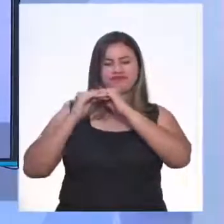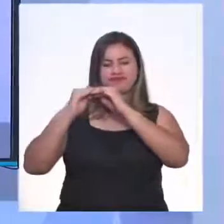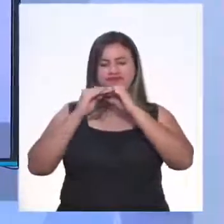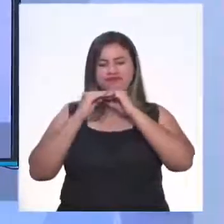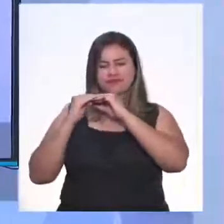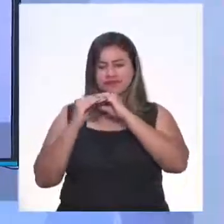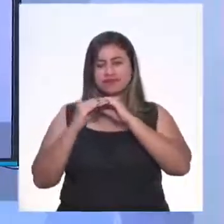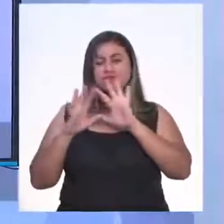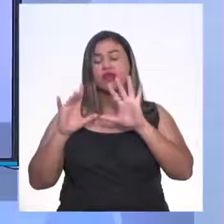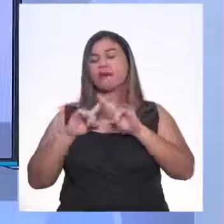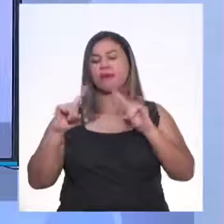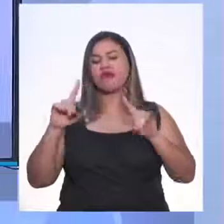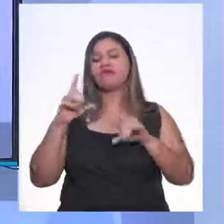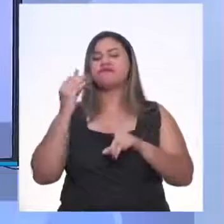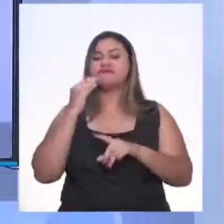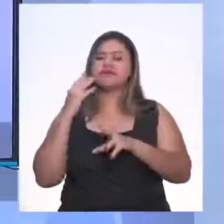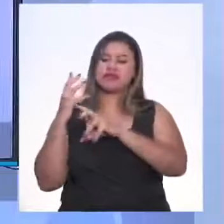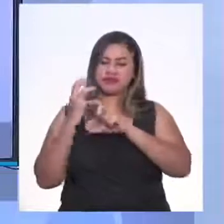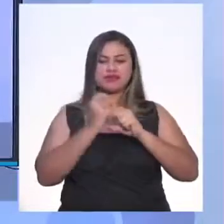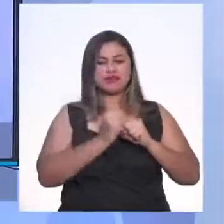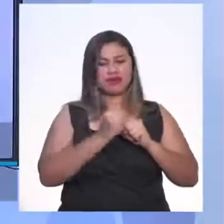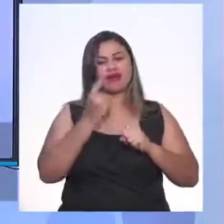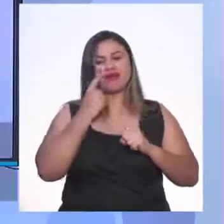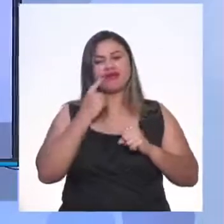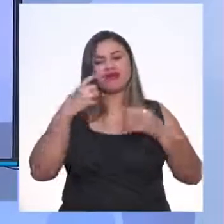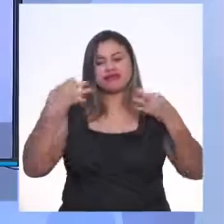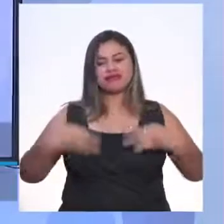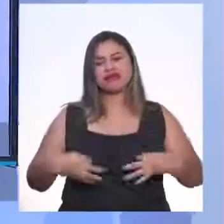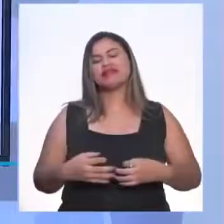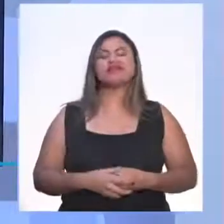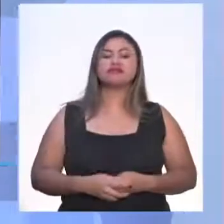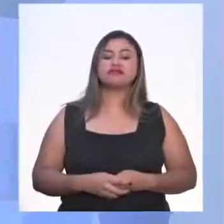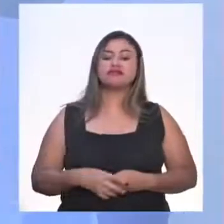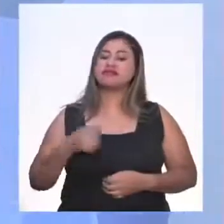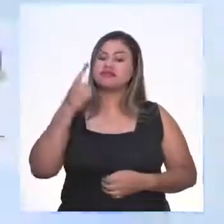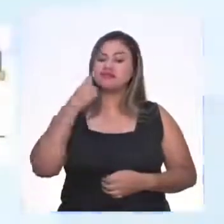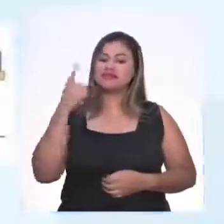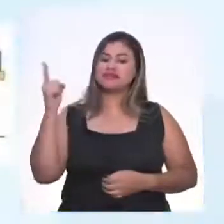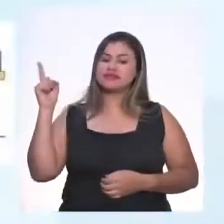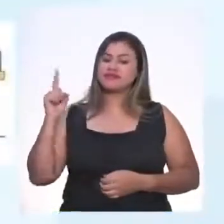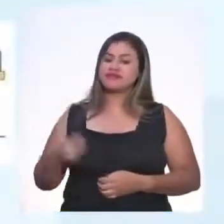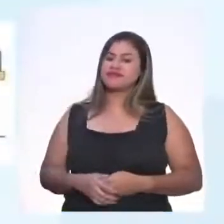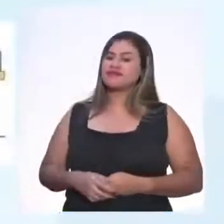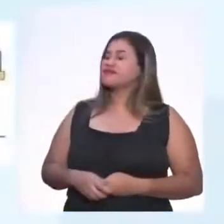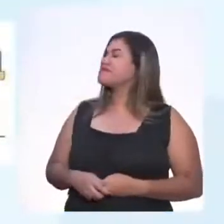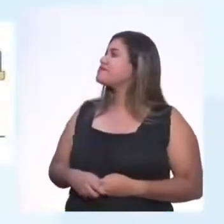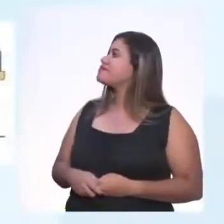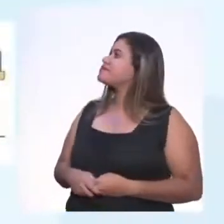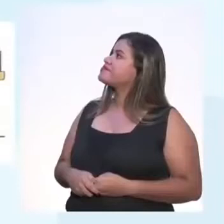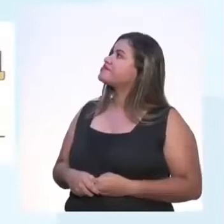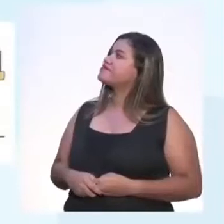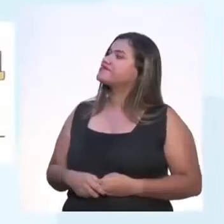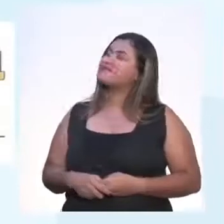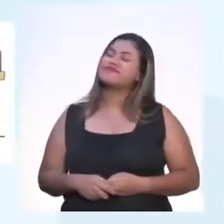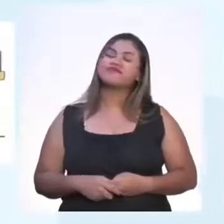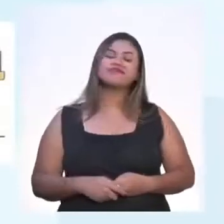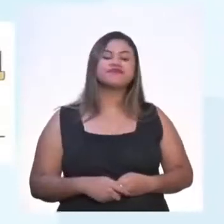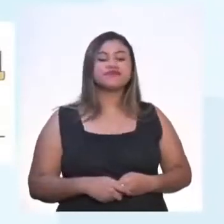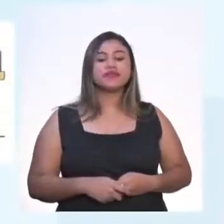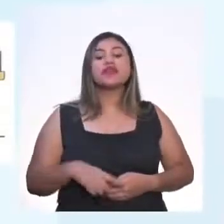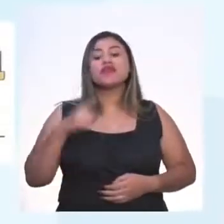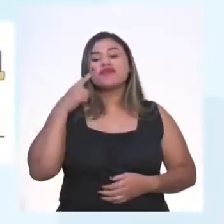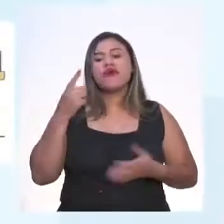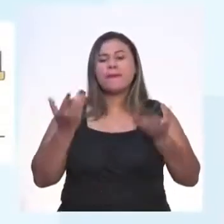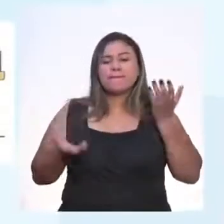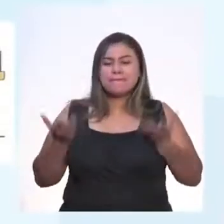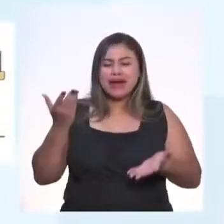tentar fazer a conta para ver se a gente enxerga isso? Então, na telinha de vocês vai aparecer. Primeira coisa que eu faço, diferente da